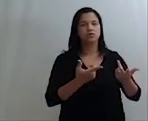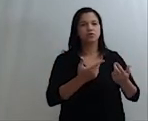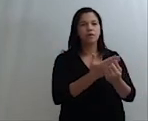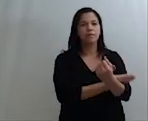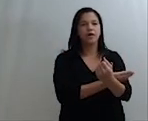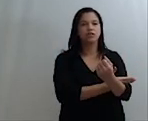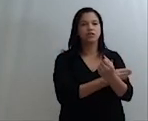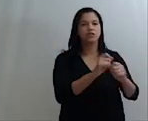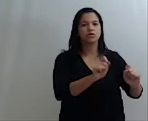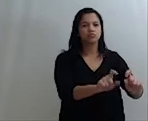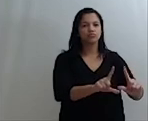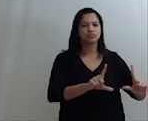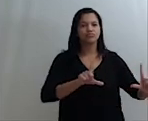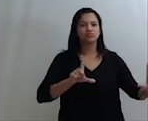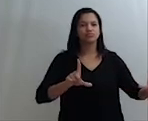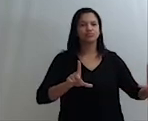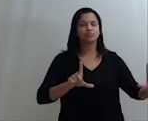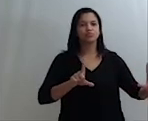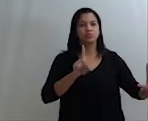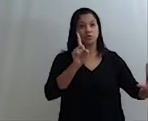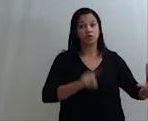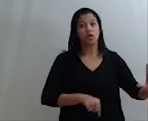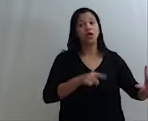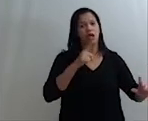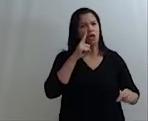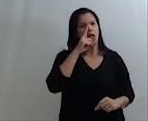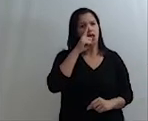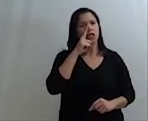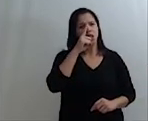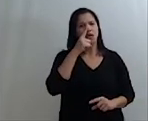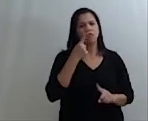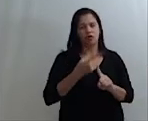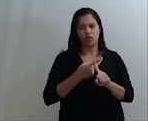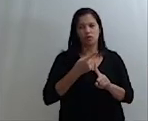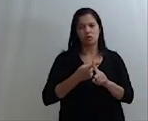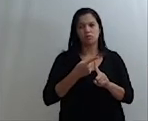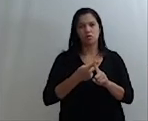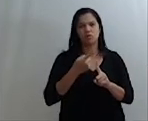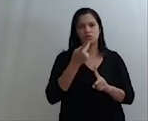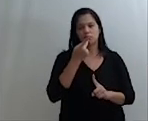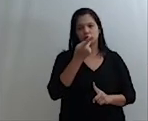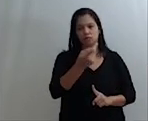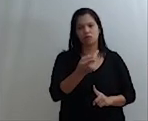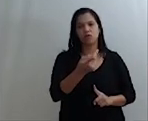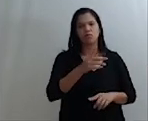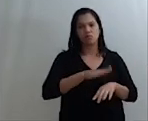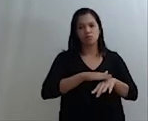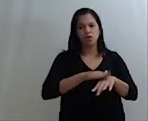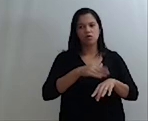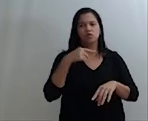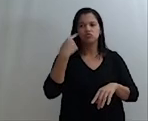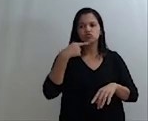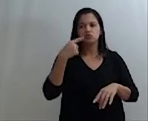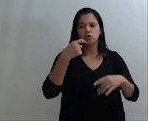casro caso que é grave porque envolve como foi dito pelo próprio advogado